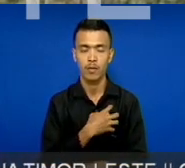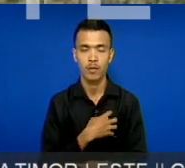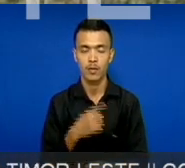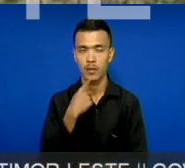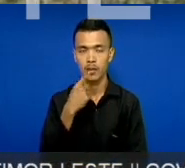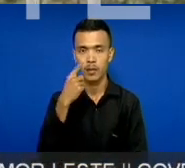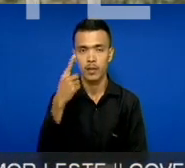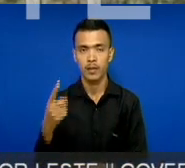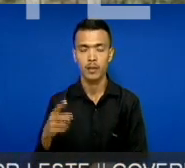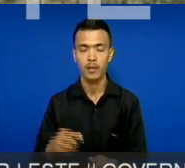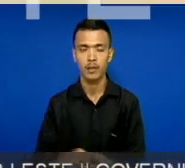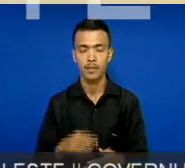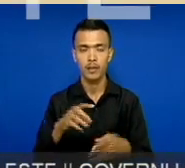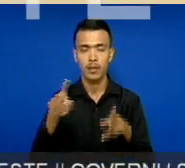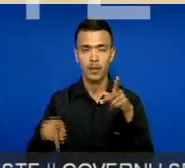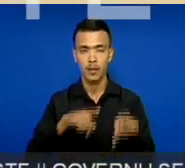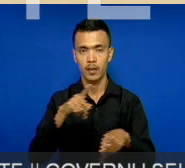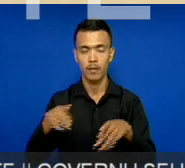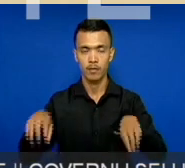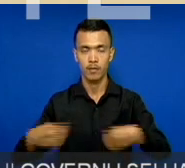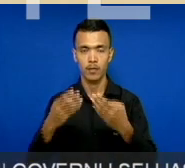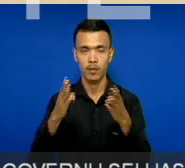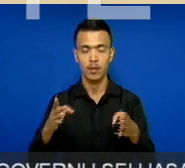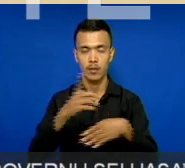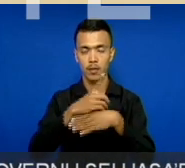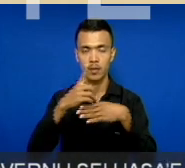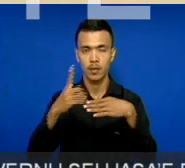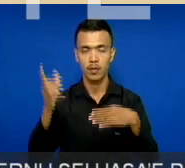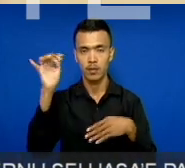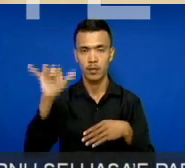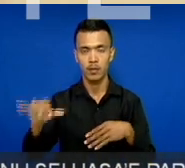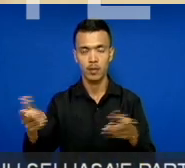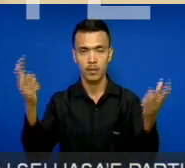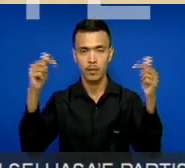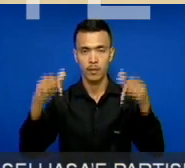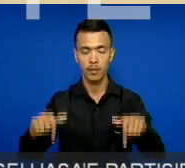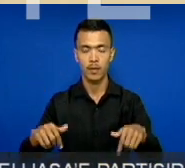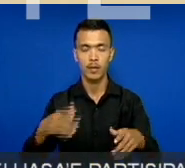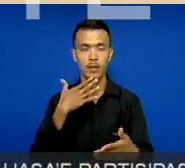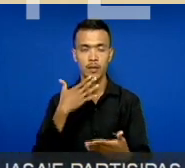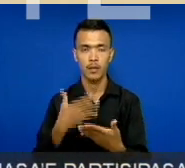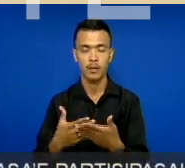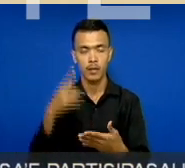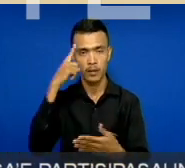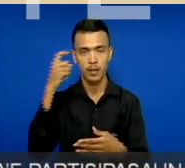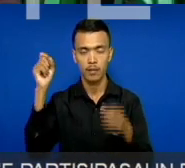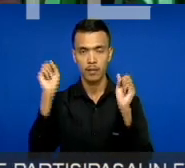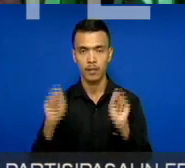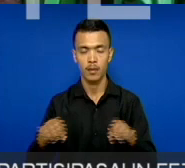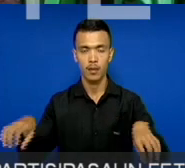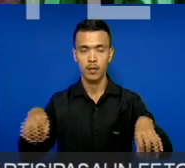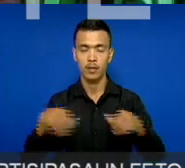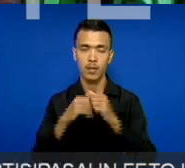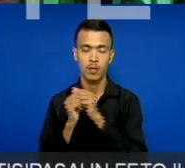Alves Hateten pessoal direção nacional prevenção conflito comunitário Sira na destaca mais ihane diak tamba bele serviço há muito